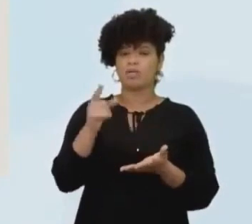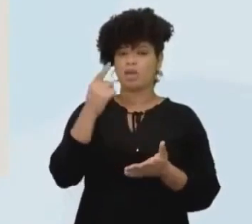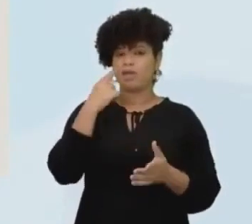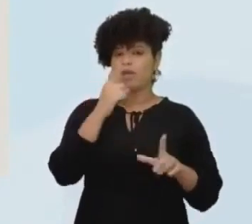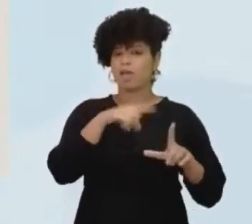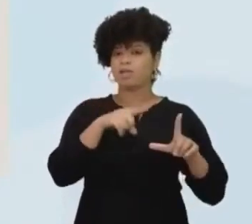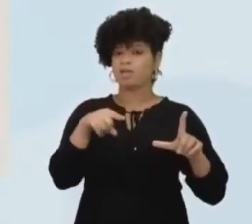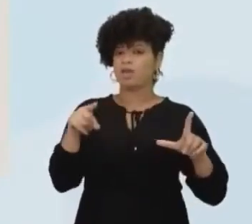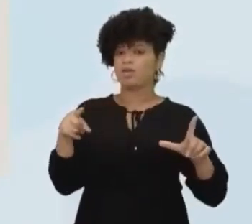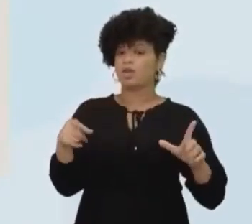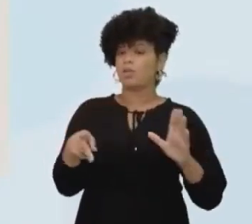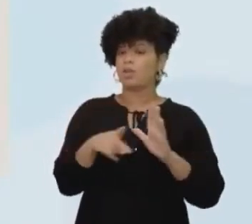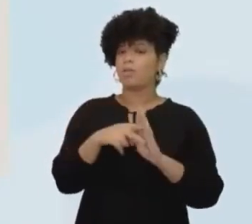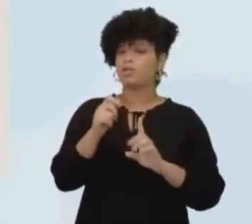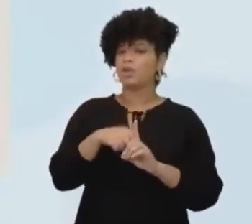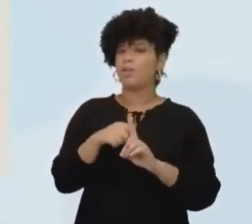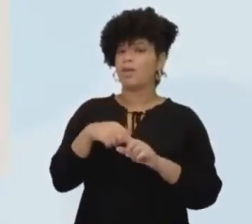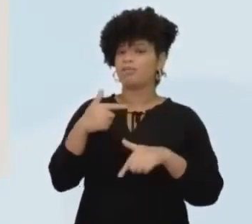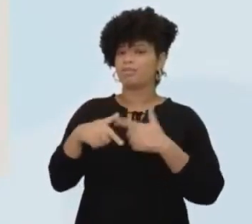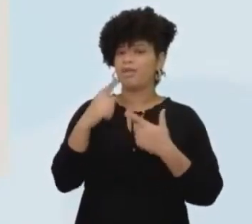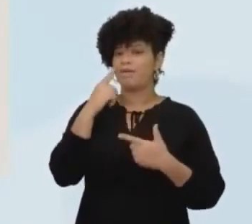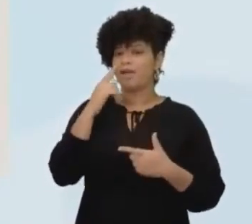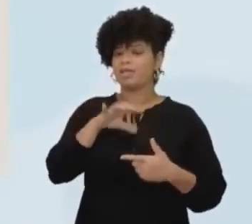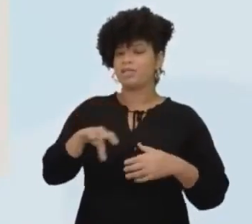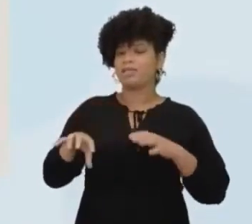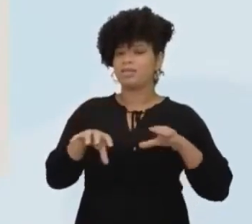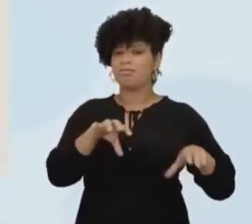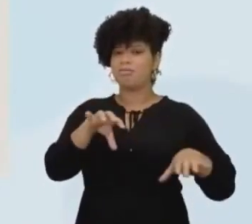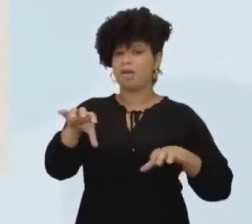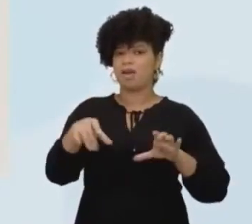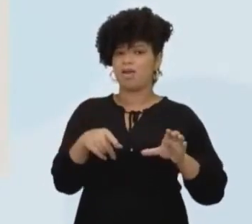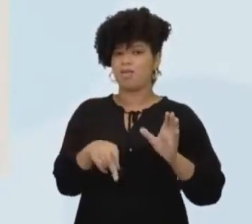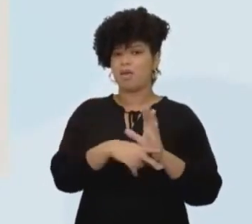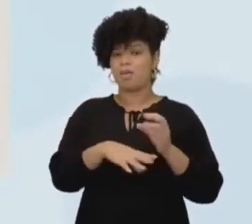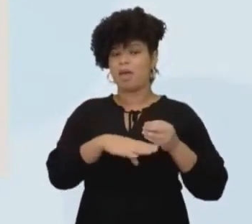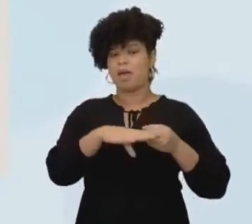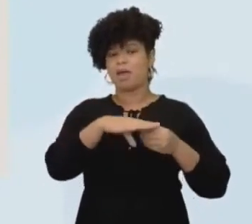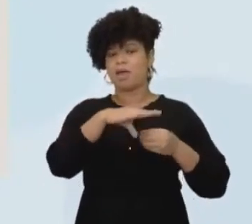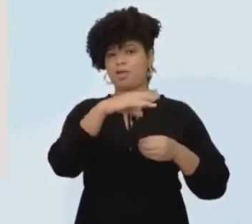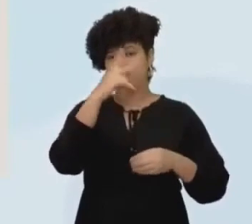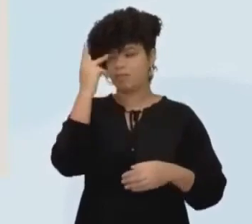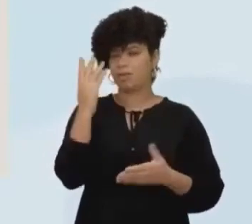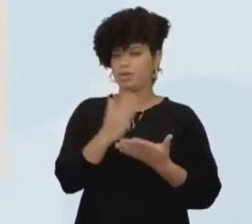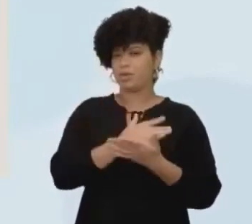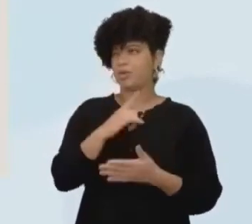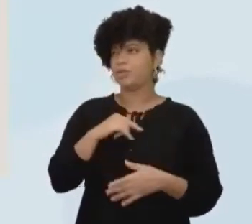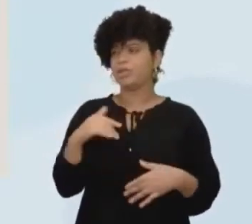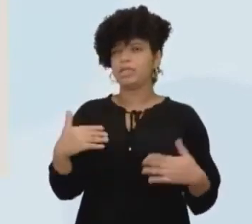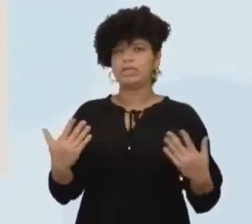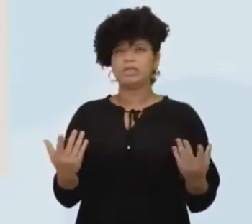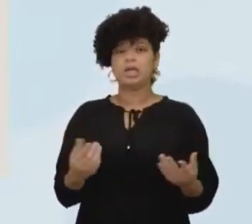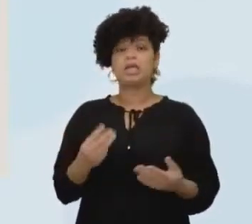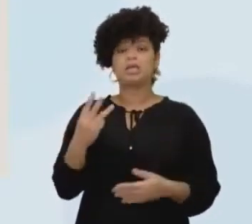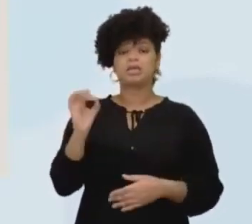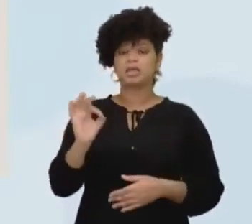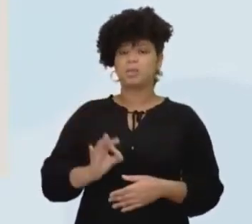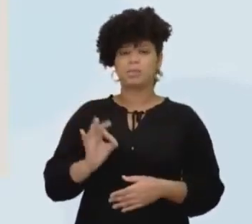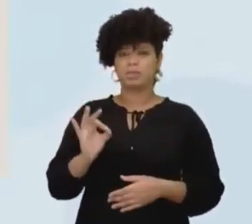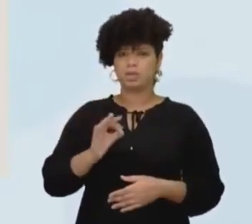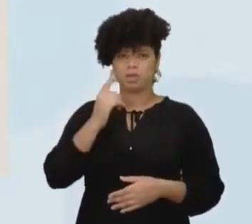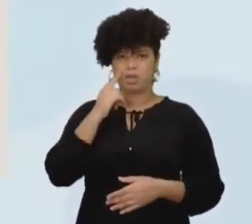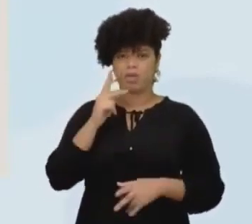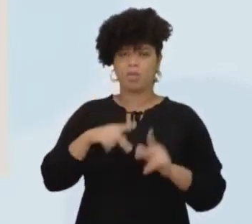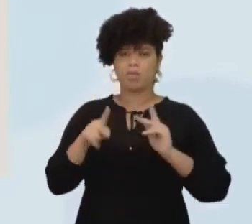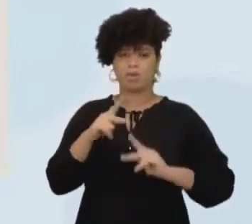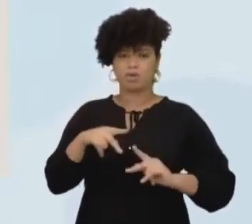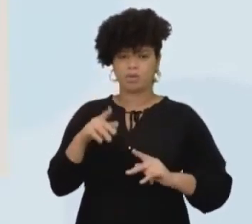rendimento médio mensal do trabalho a distribuição da população por classe de renda ó os que recebem até 30%, aí vai